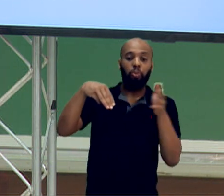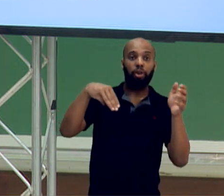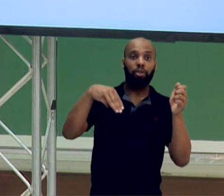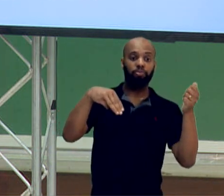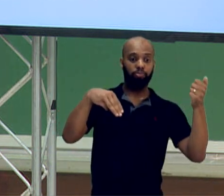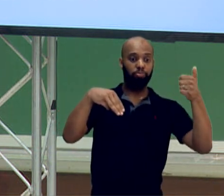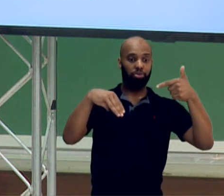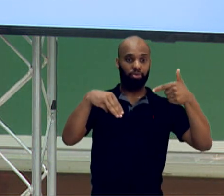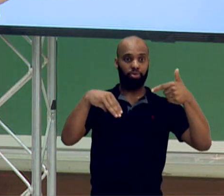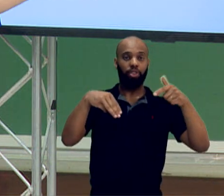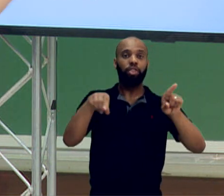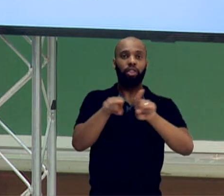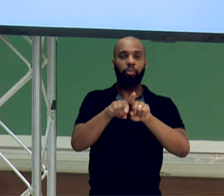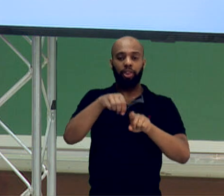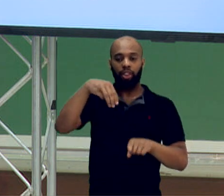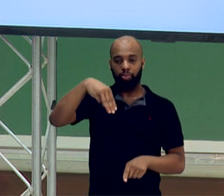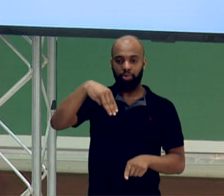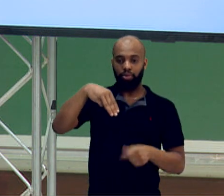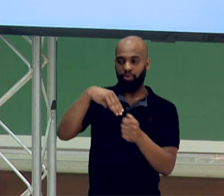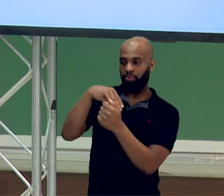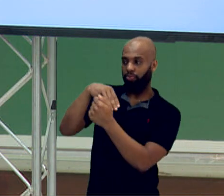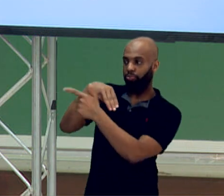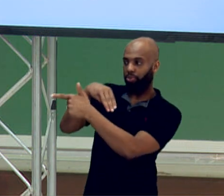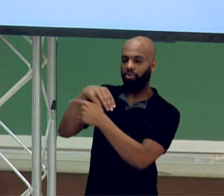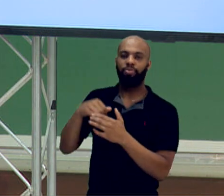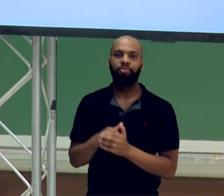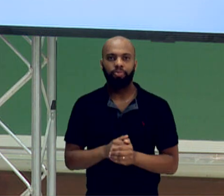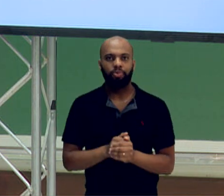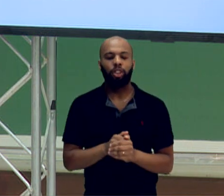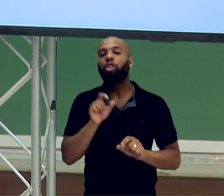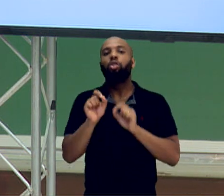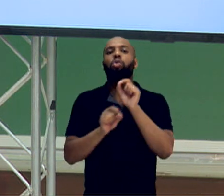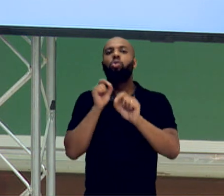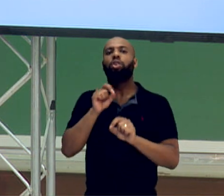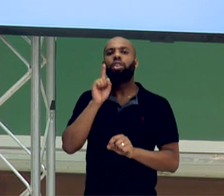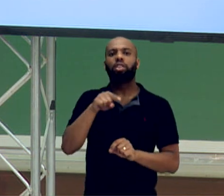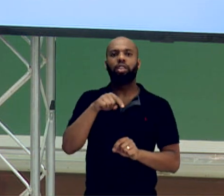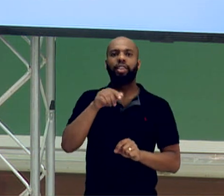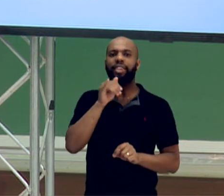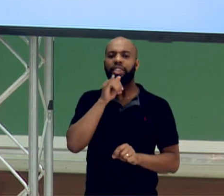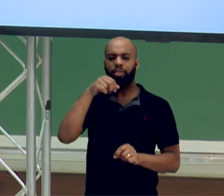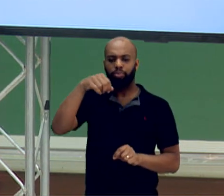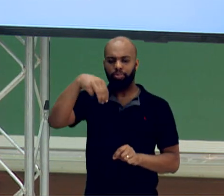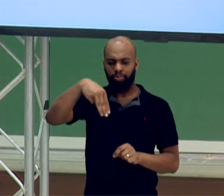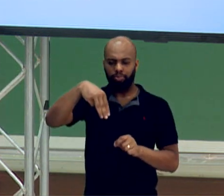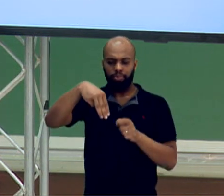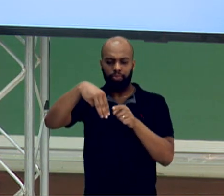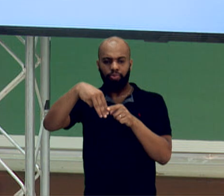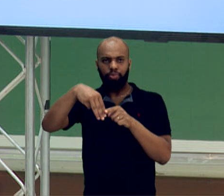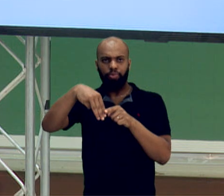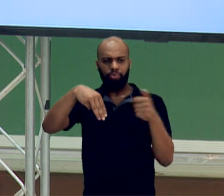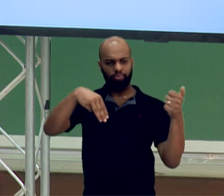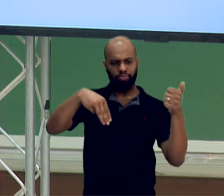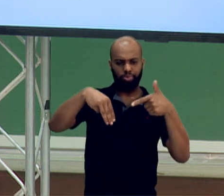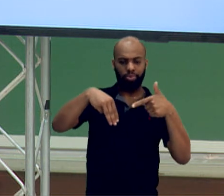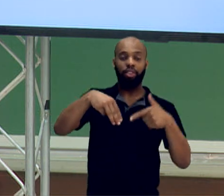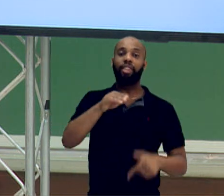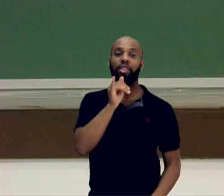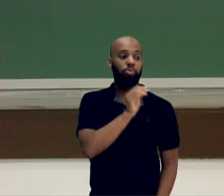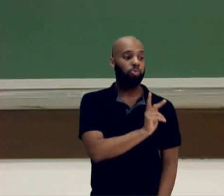valer 600 centímetros em metros? Quanto que vai valer 150 centímetros em metro? Tempo para